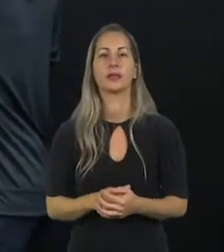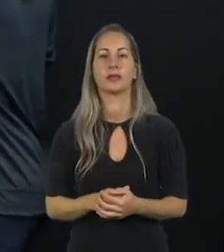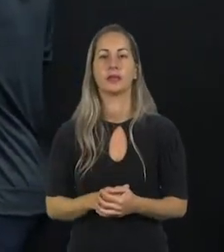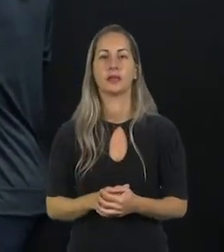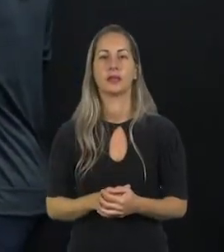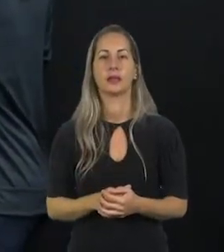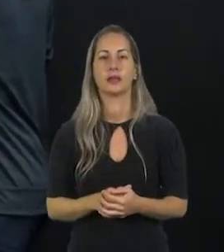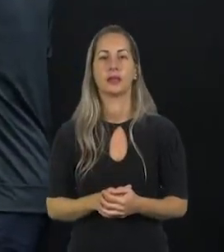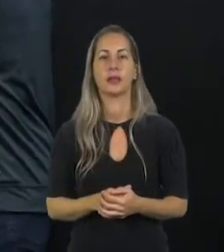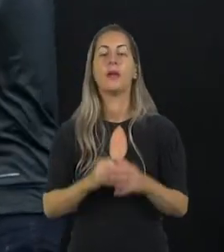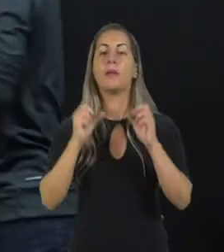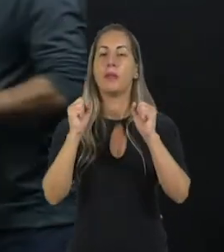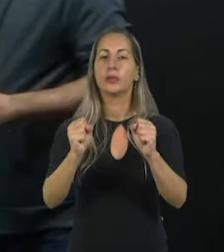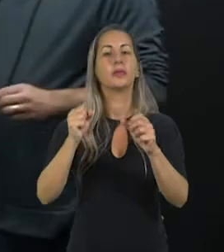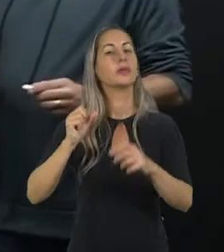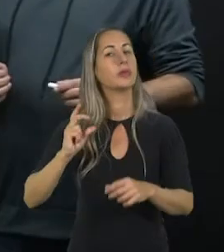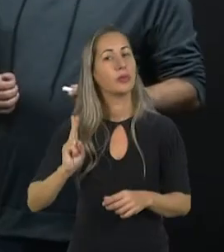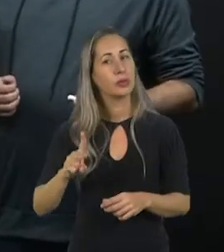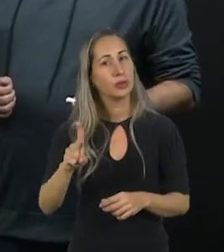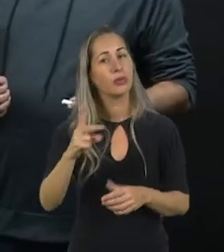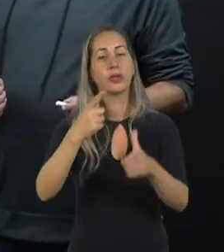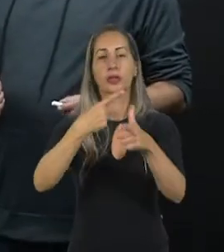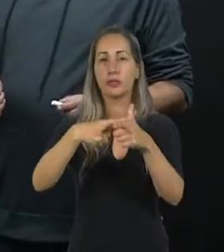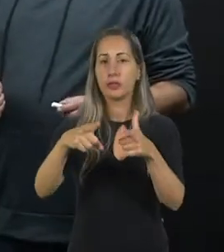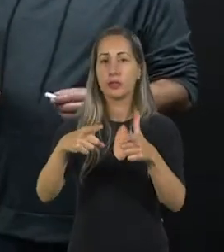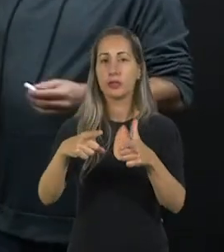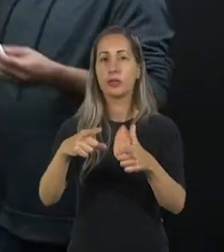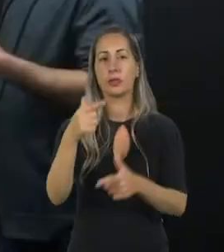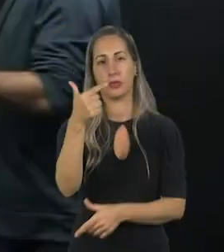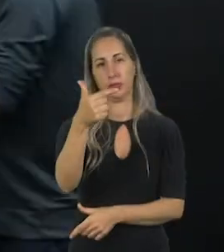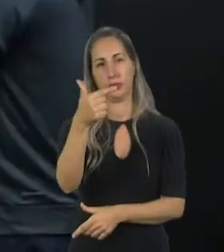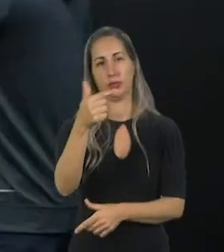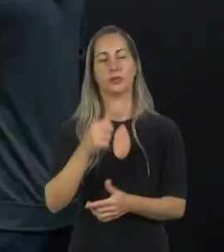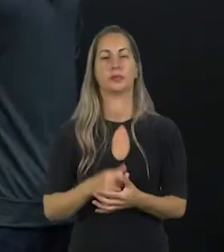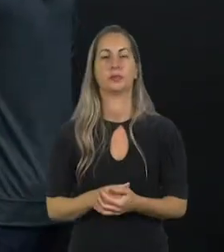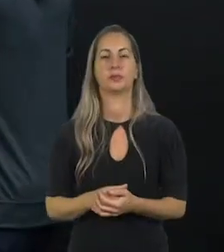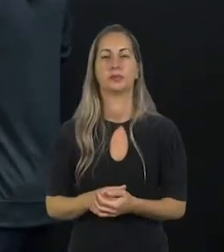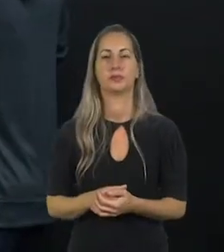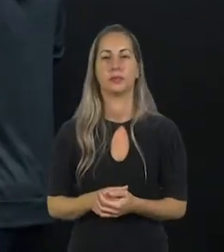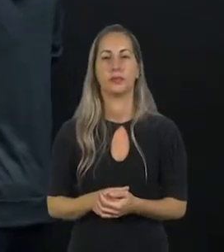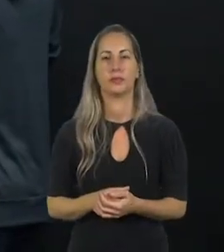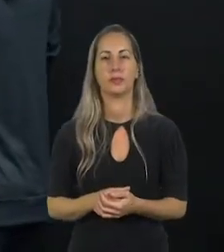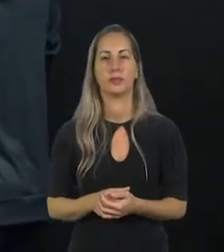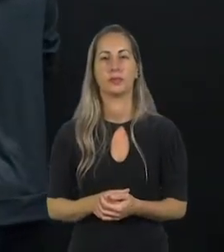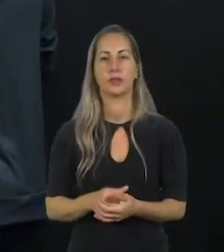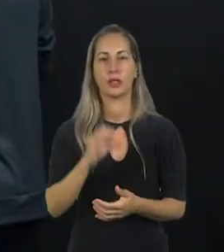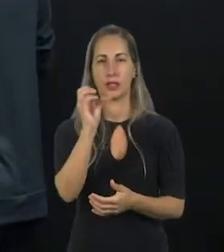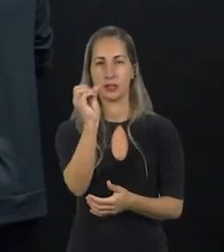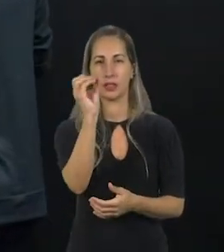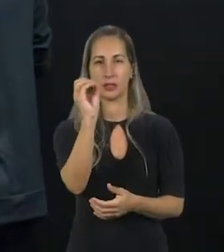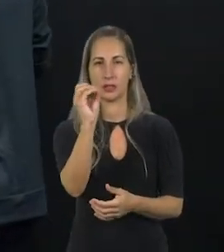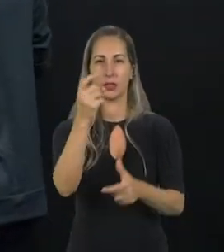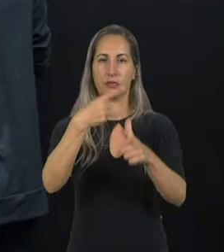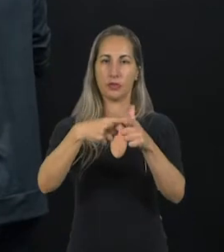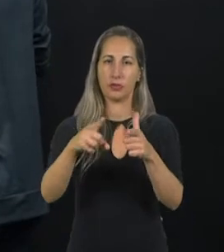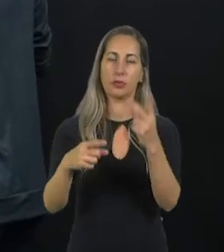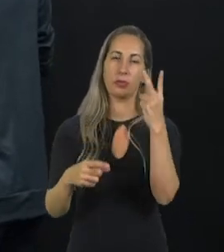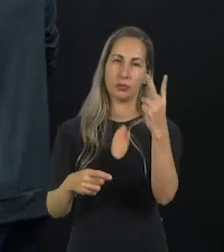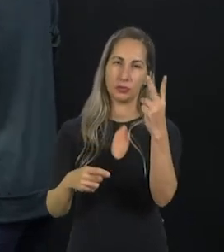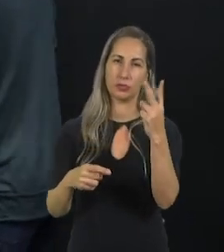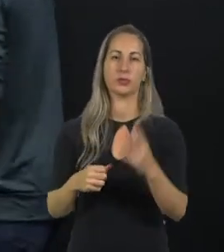par, nós podemos continuar a divisão por 2. Logo, então, 60 dividido por